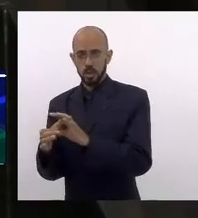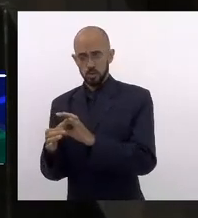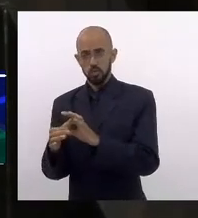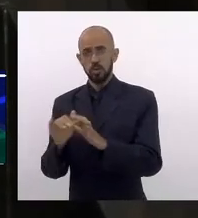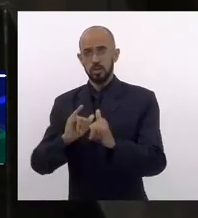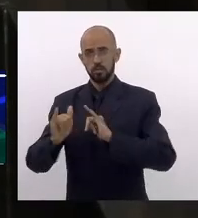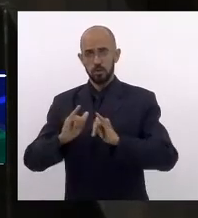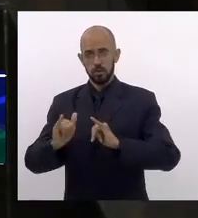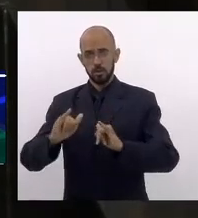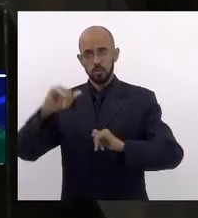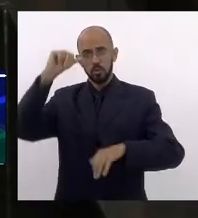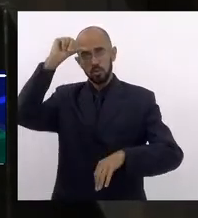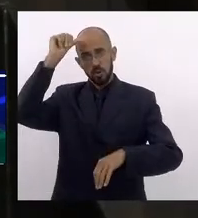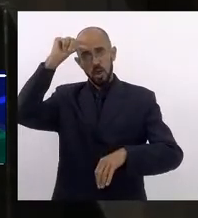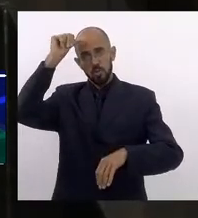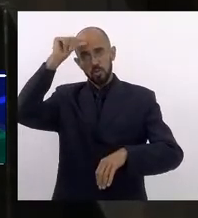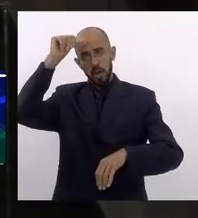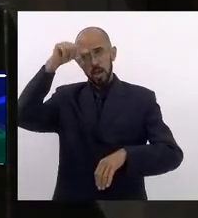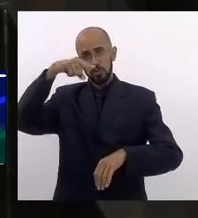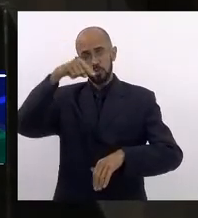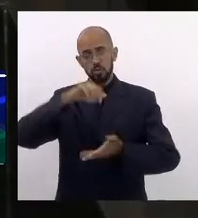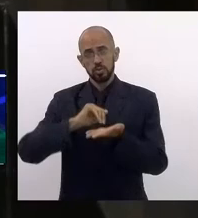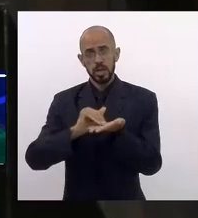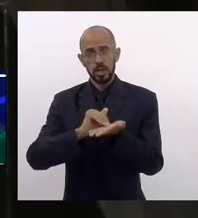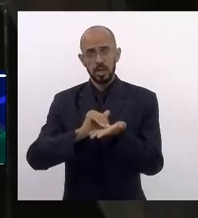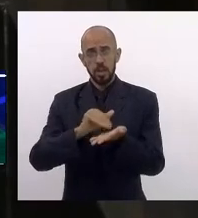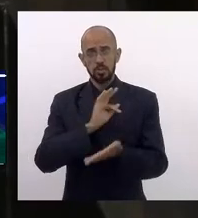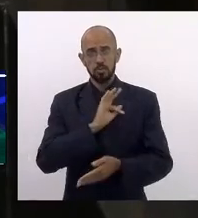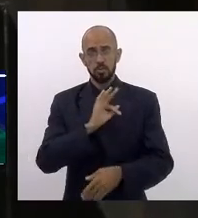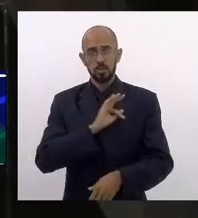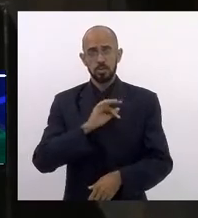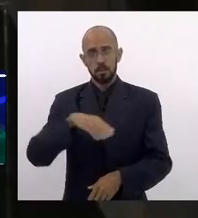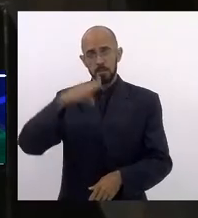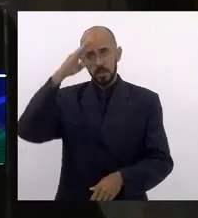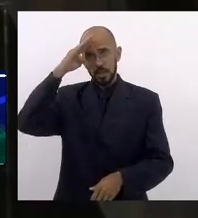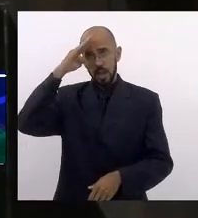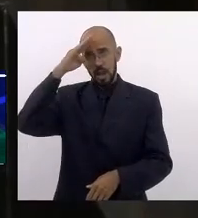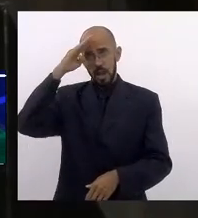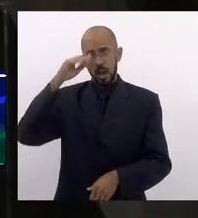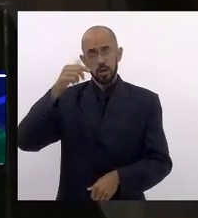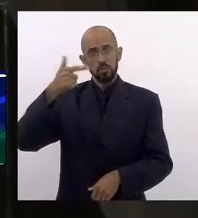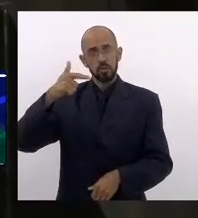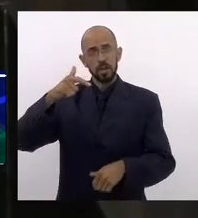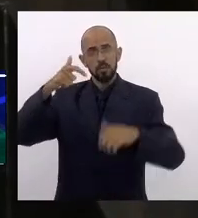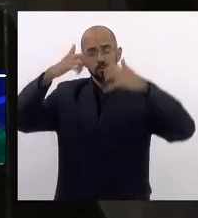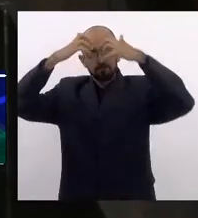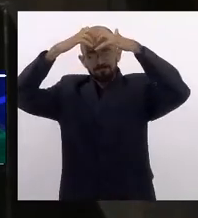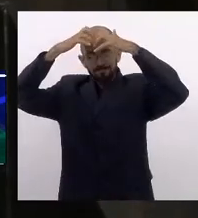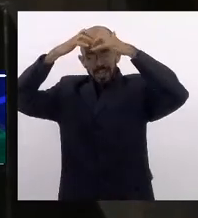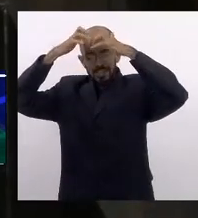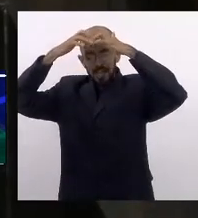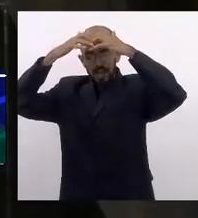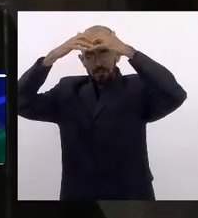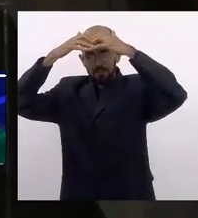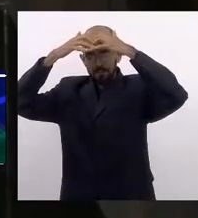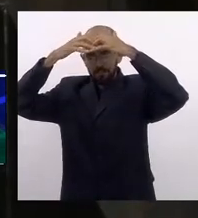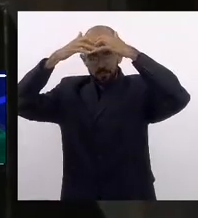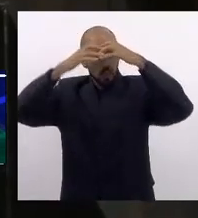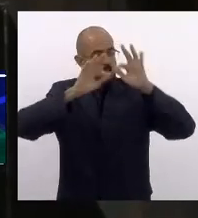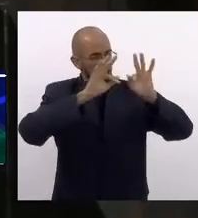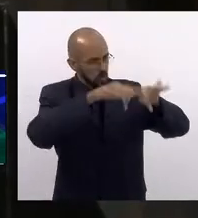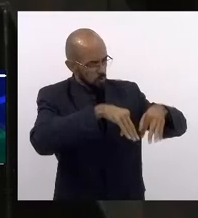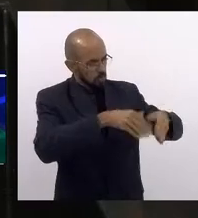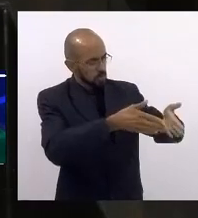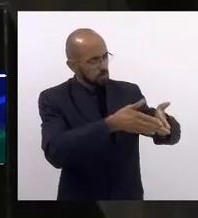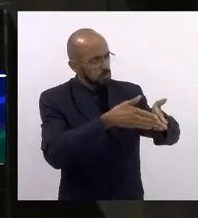que o governador Cláudio Castro, que o secretário de Polícia Militar, não é possível que não façam uma reflexão profunda. Para concluir, não é possível que